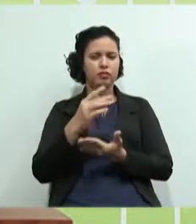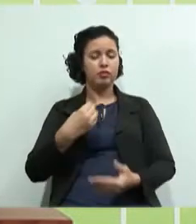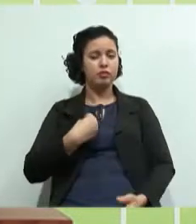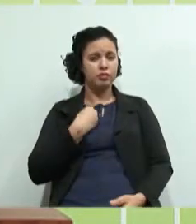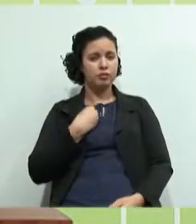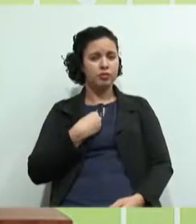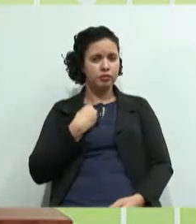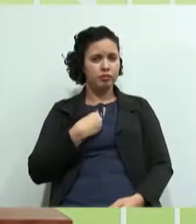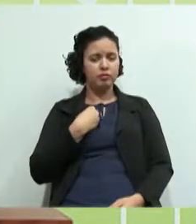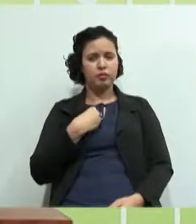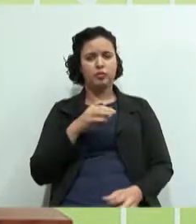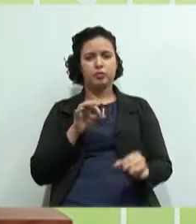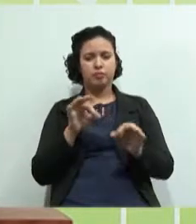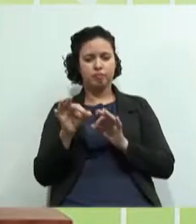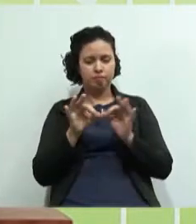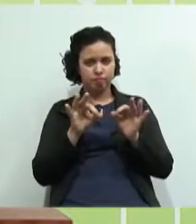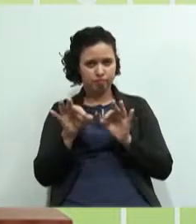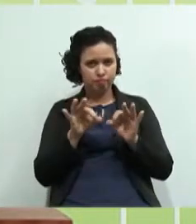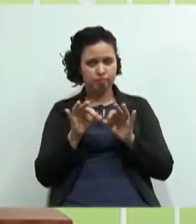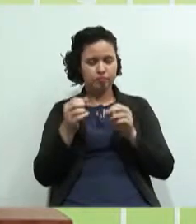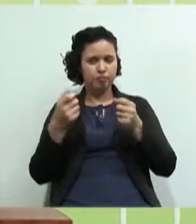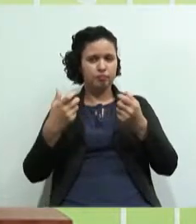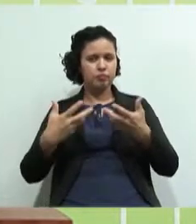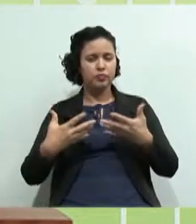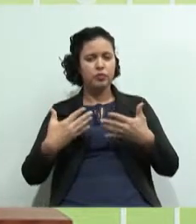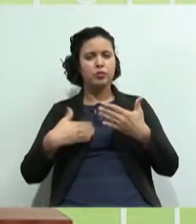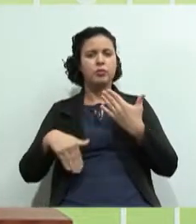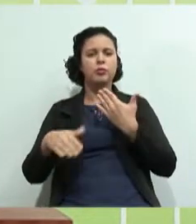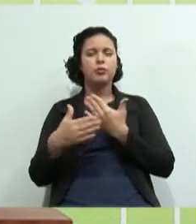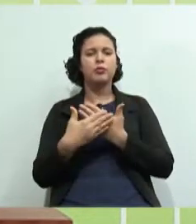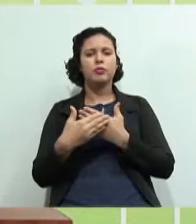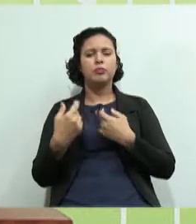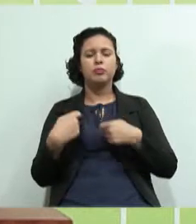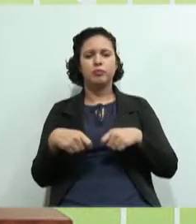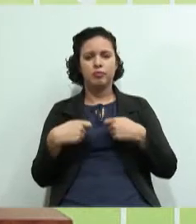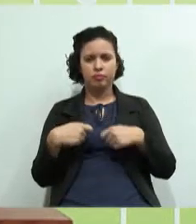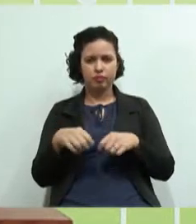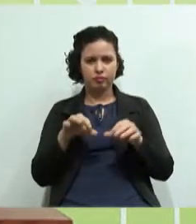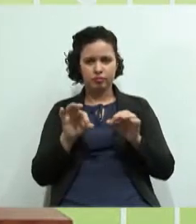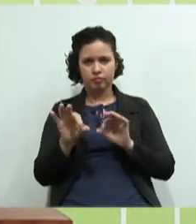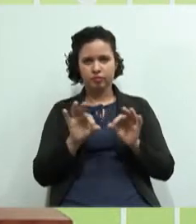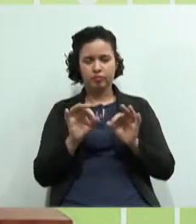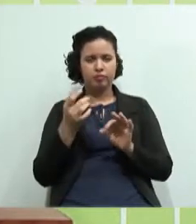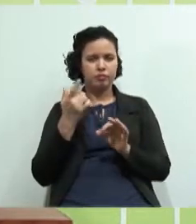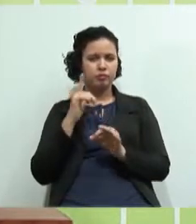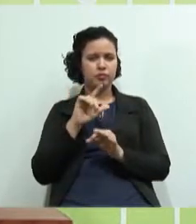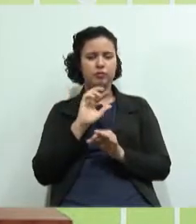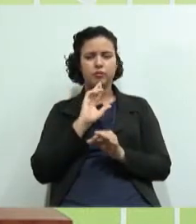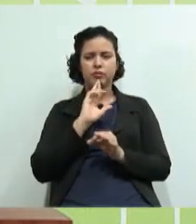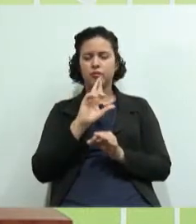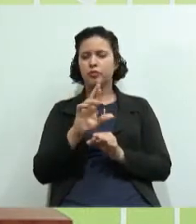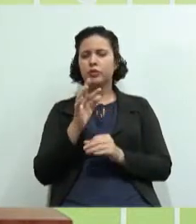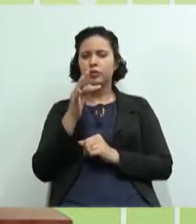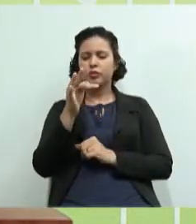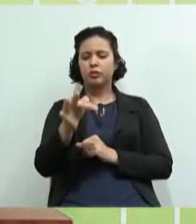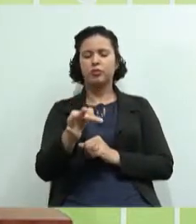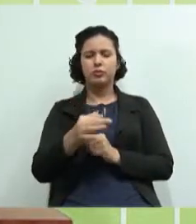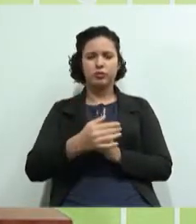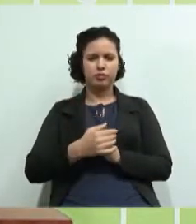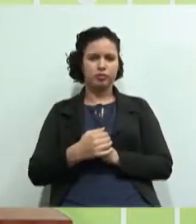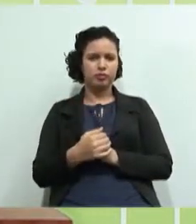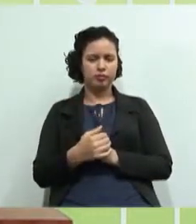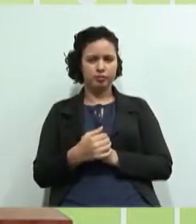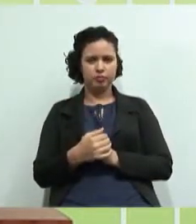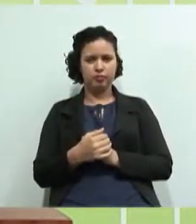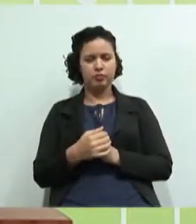professor falou de planejamento, né? Tudo aquilo que eu preciso planejar para alcançar um resultado futuro. Eu quero comprar minha casa, eu quero comprar meu